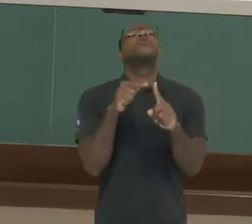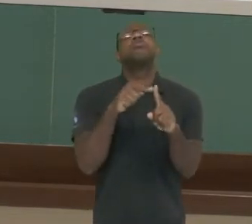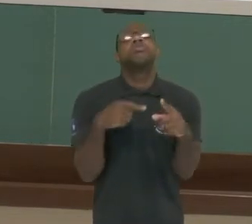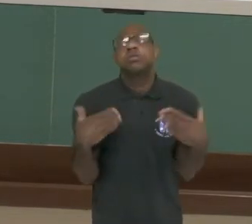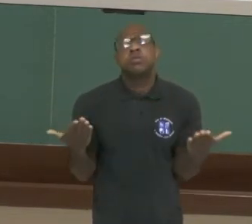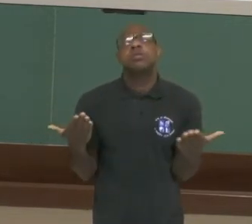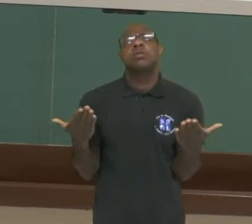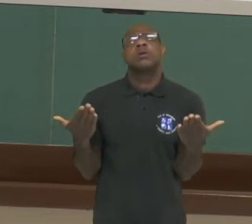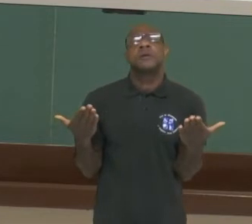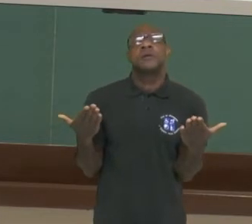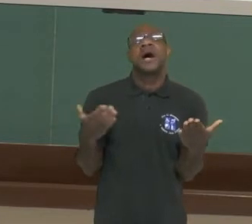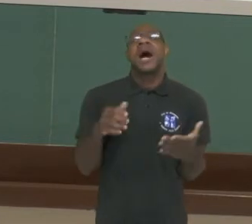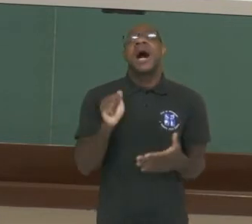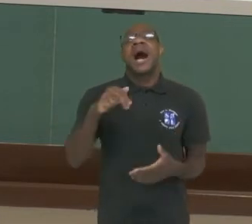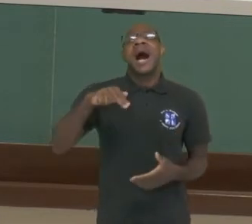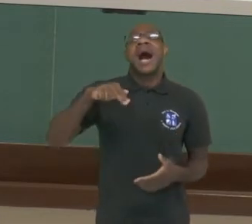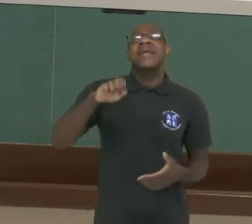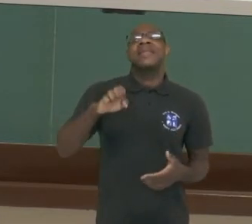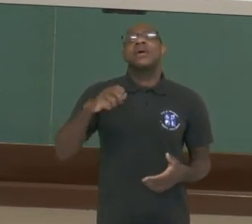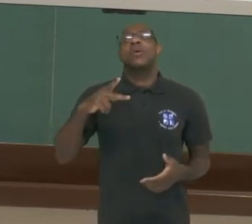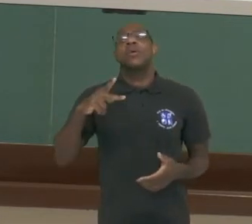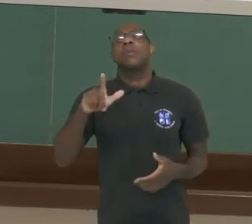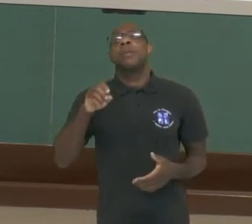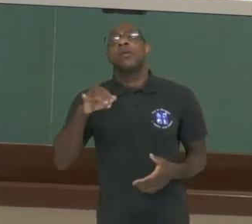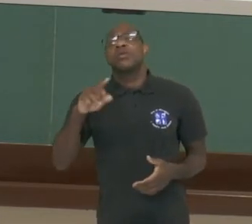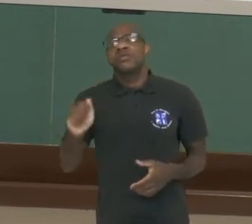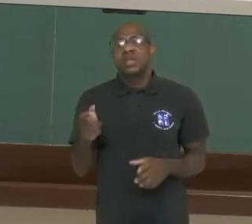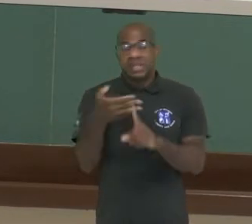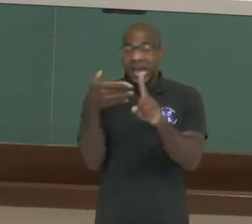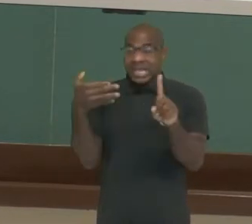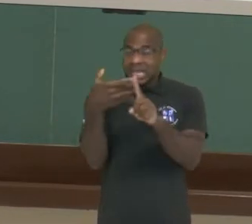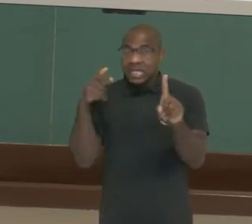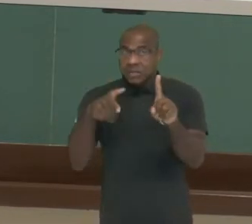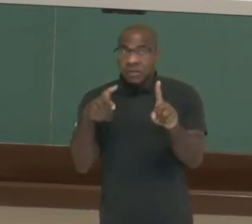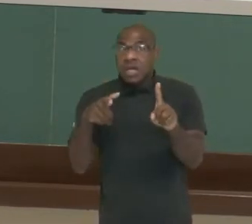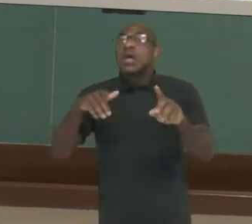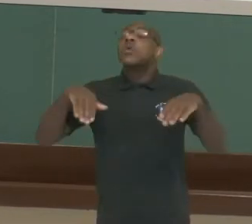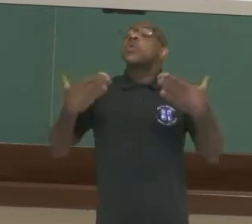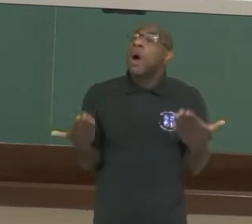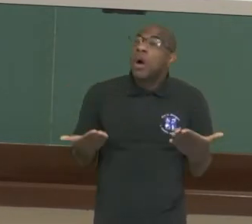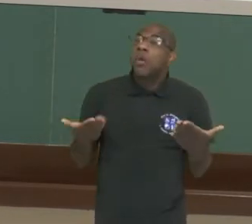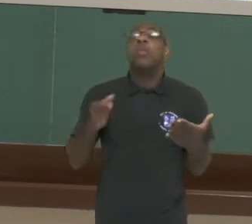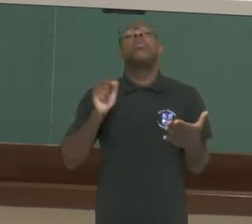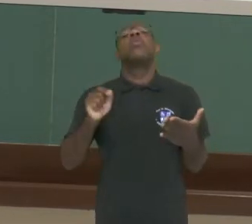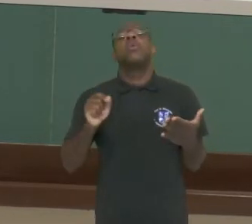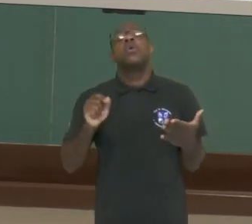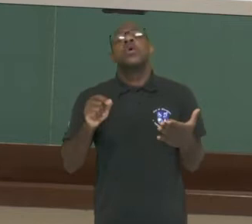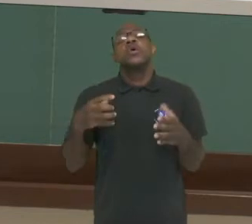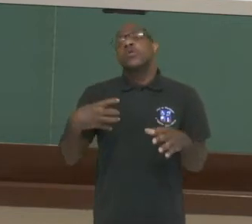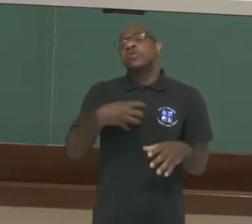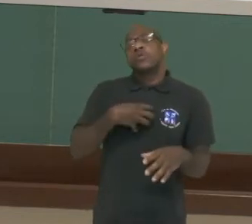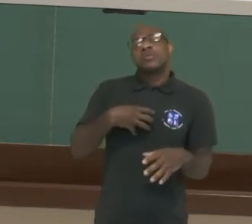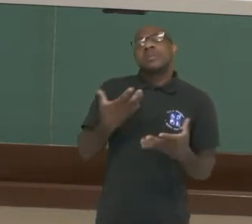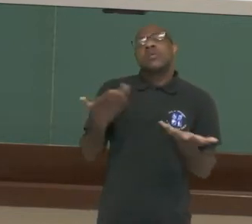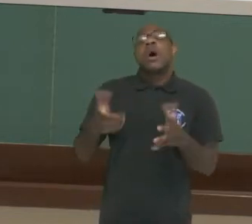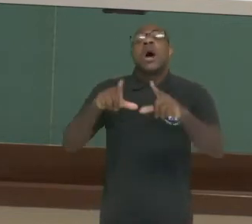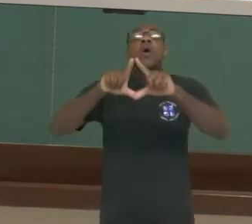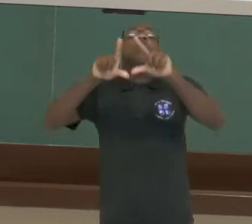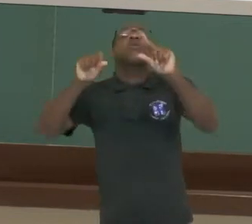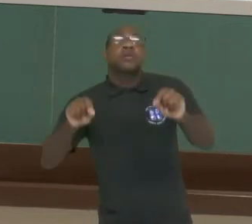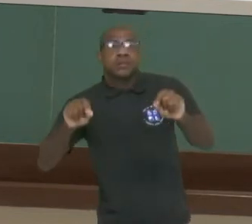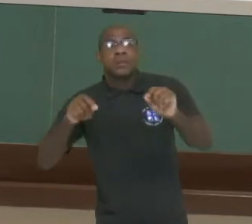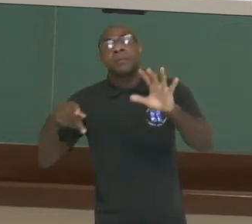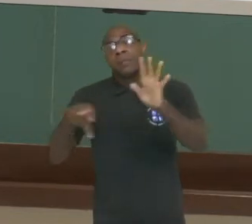de aneuploidia desta síndrome e qual é a fórmula